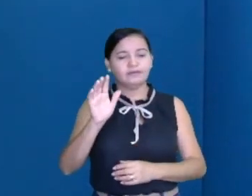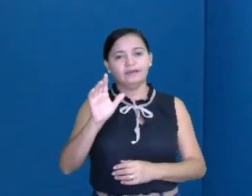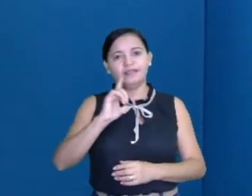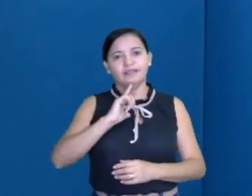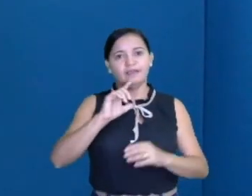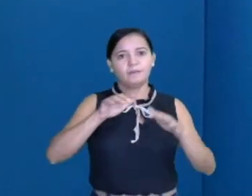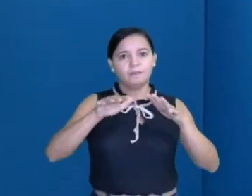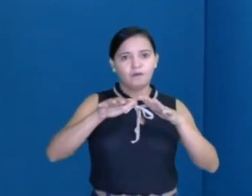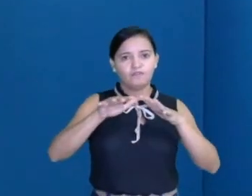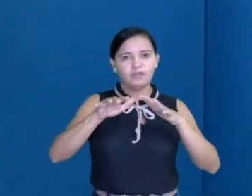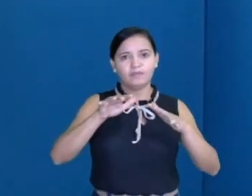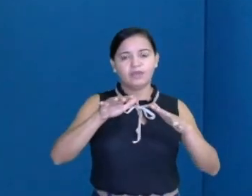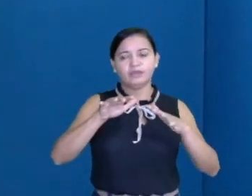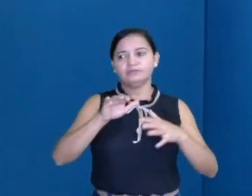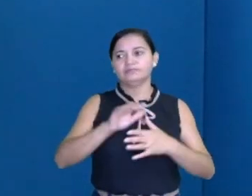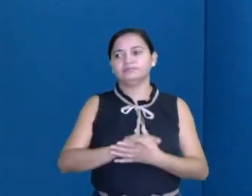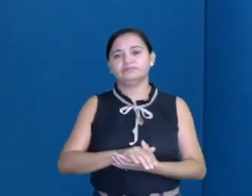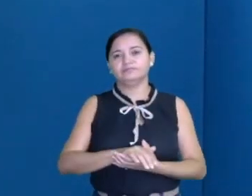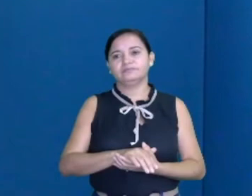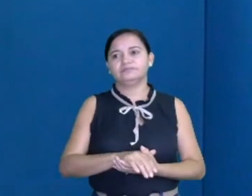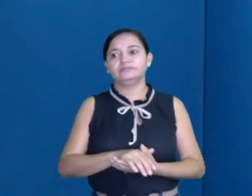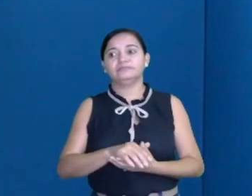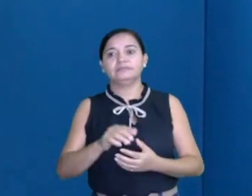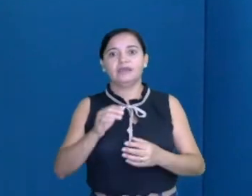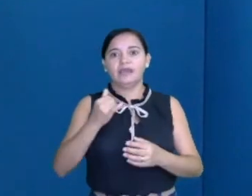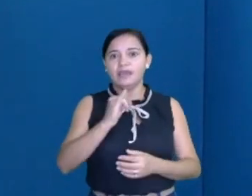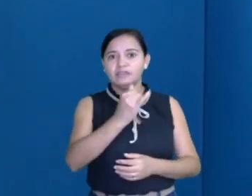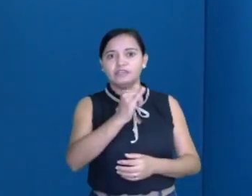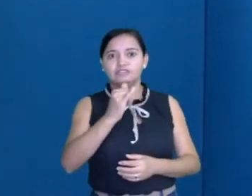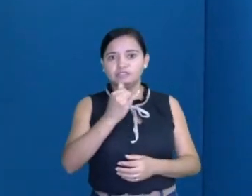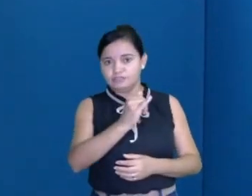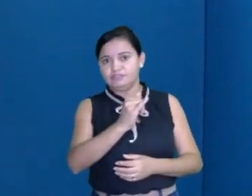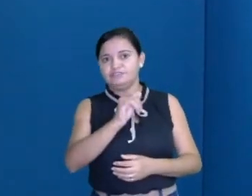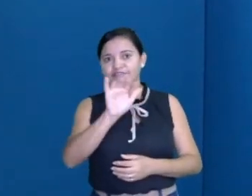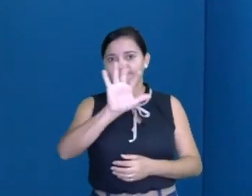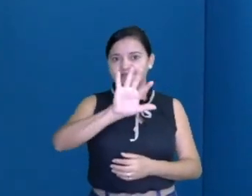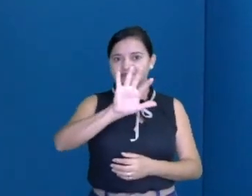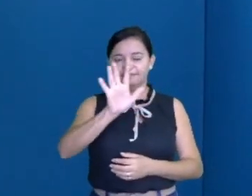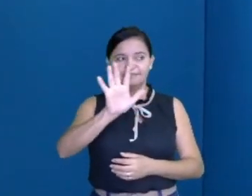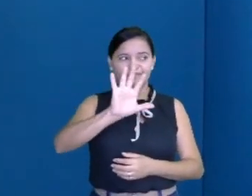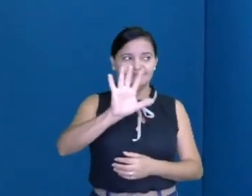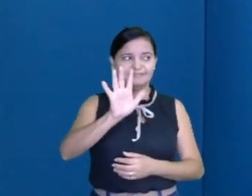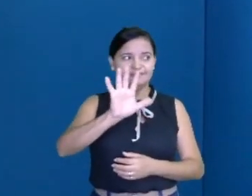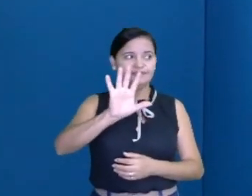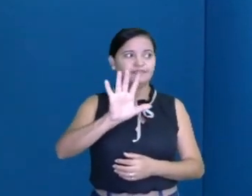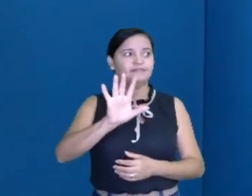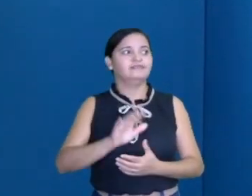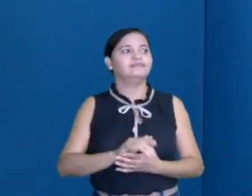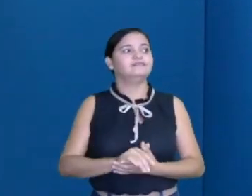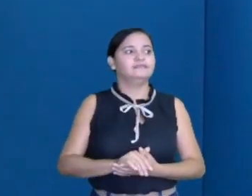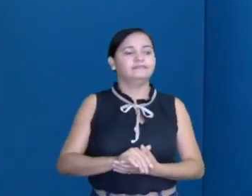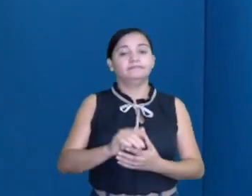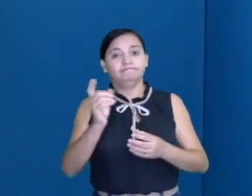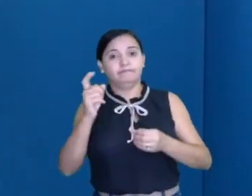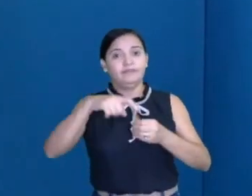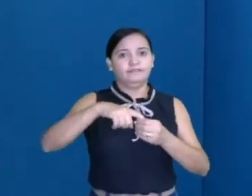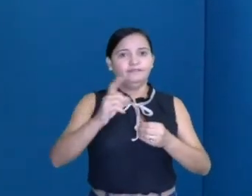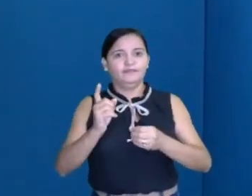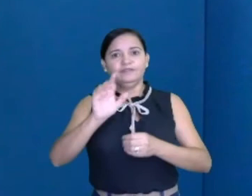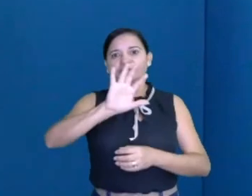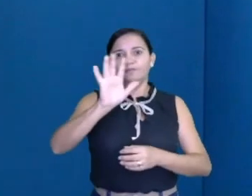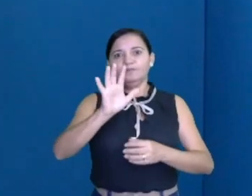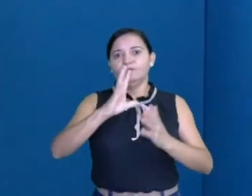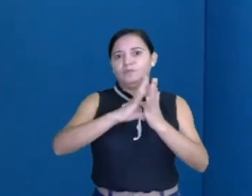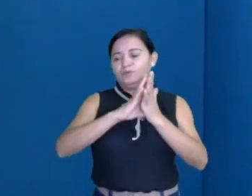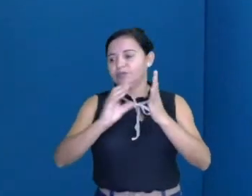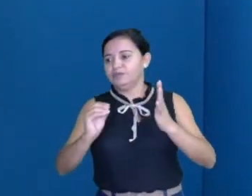Ó. Isso aqui é o elétron se movimentando, indo para um nível de energia e depois, ó, voltando. Ó, indo e voltando. Esse é o